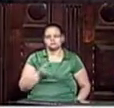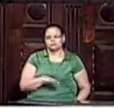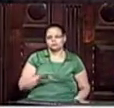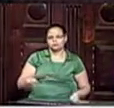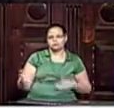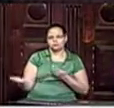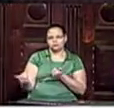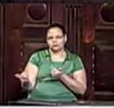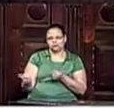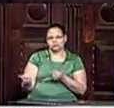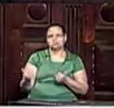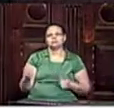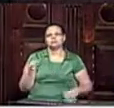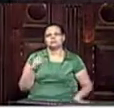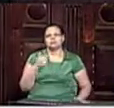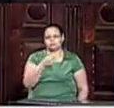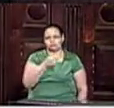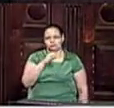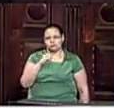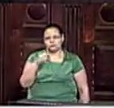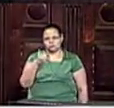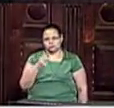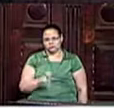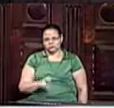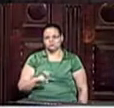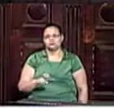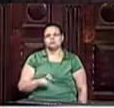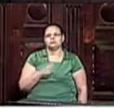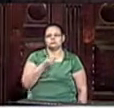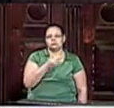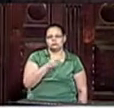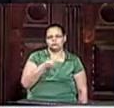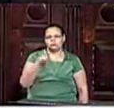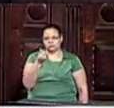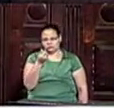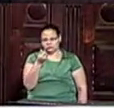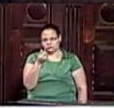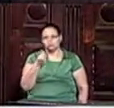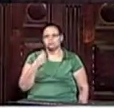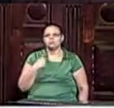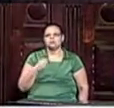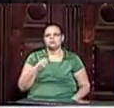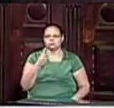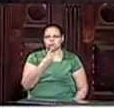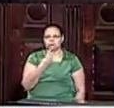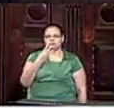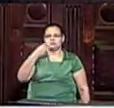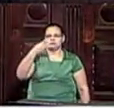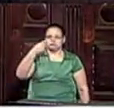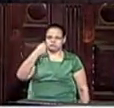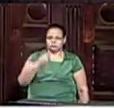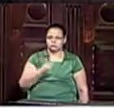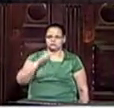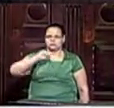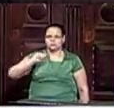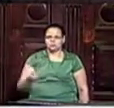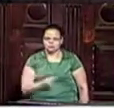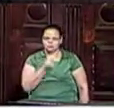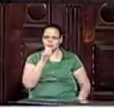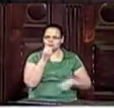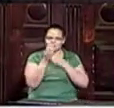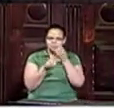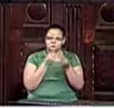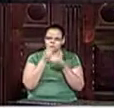jovens. Apenas em 2015 e 2016, 37 mil casos de